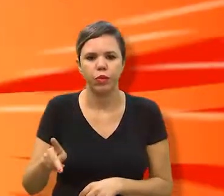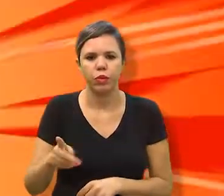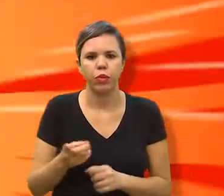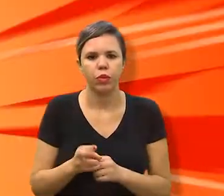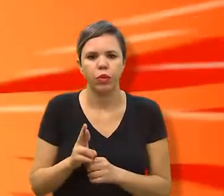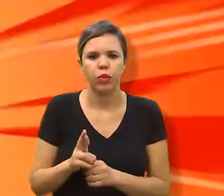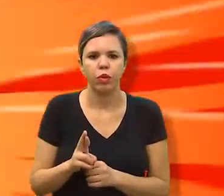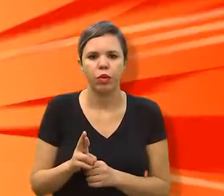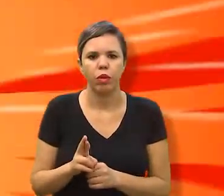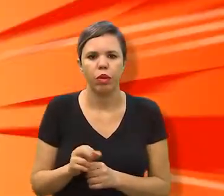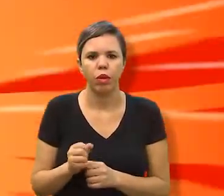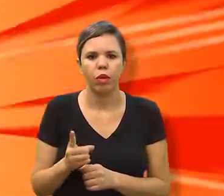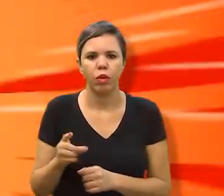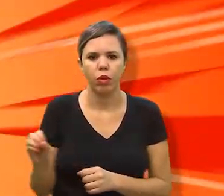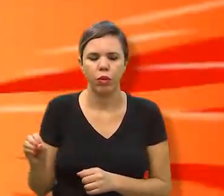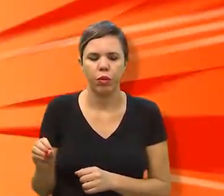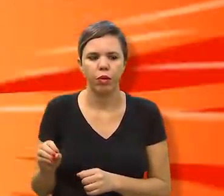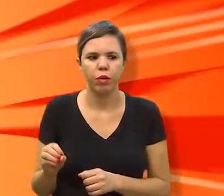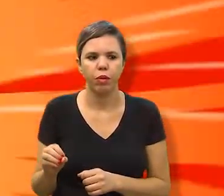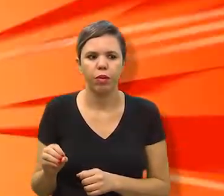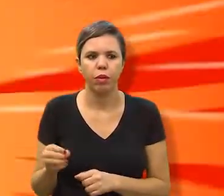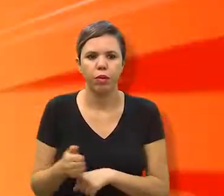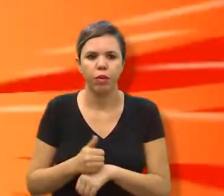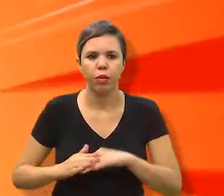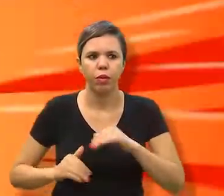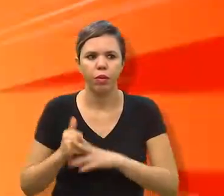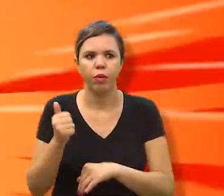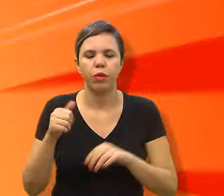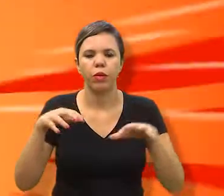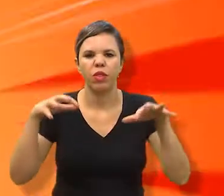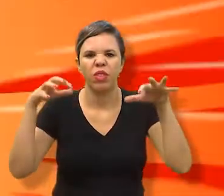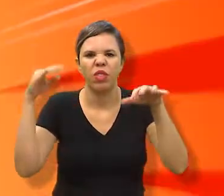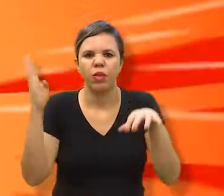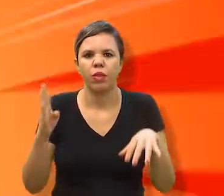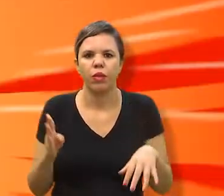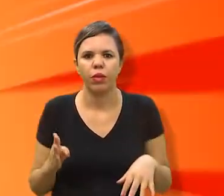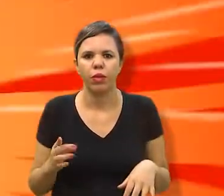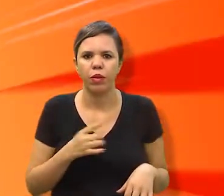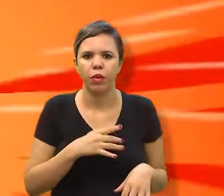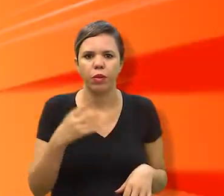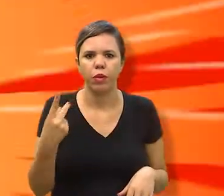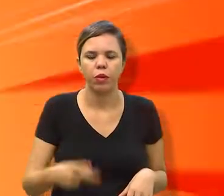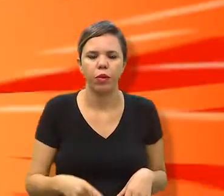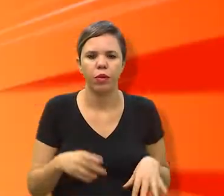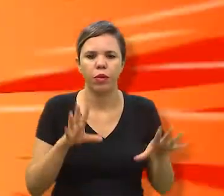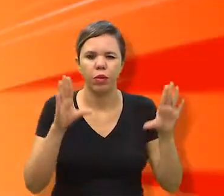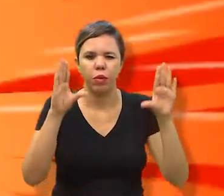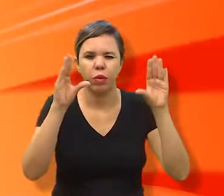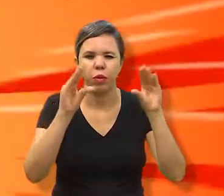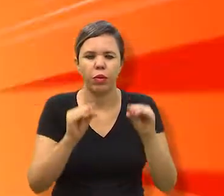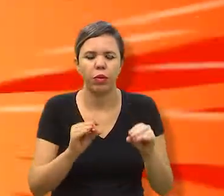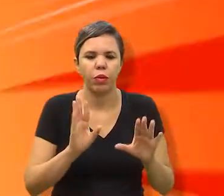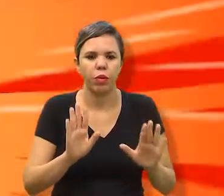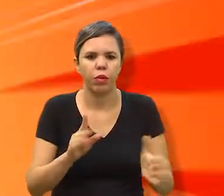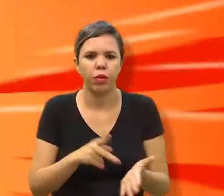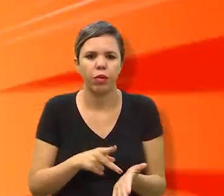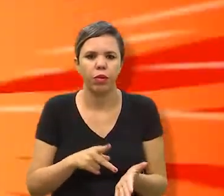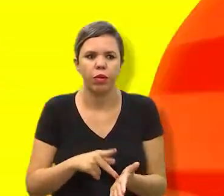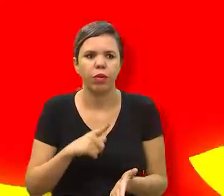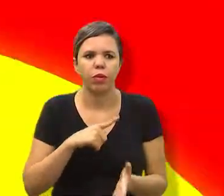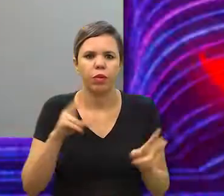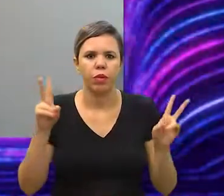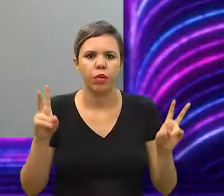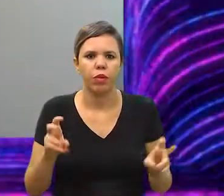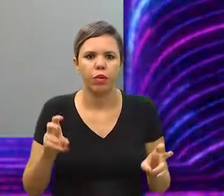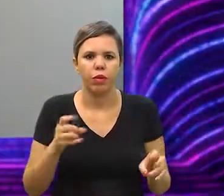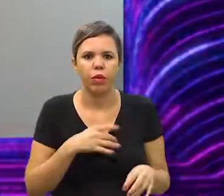doutor Aldo Finsternes, que é um maior especialista em monstros do Brasil, e o medo dele é o medo do escuro, que na verdade tem aí uma questão